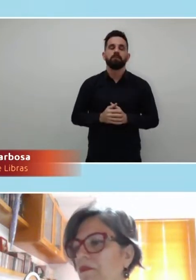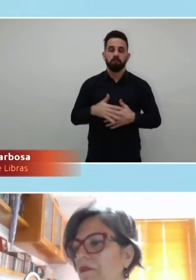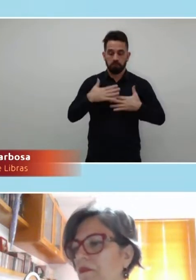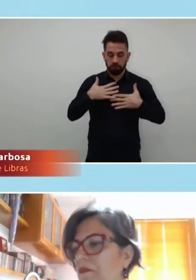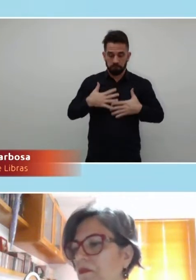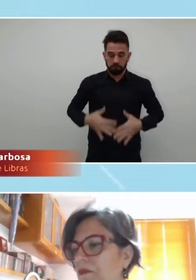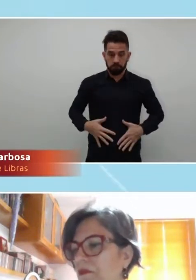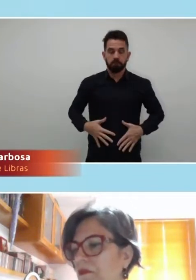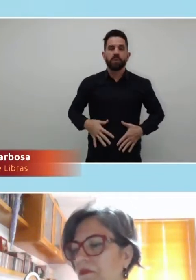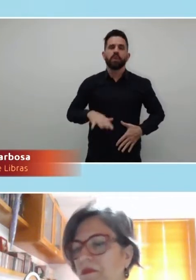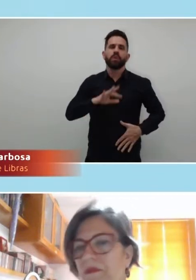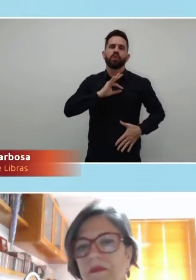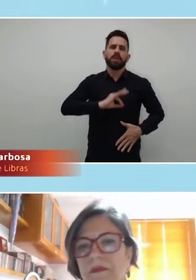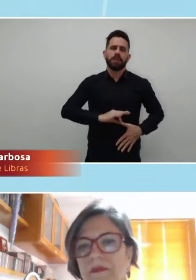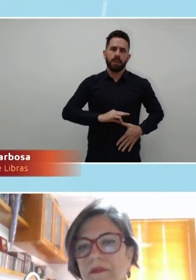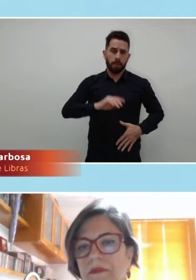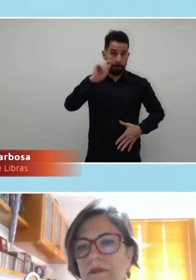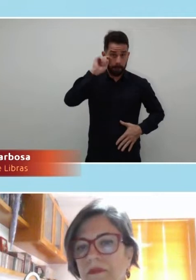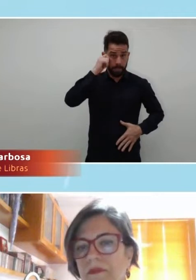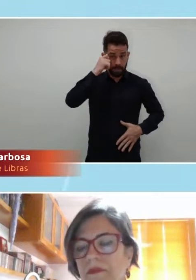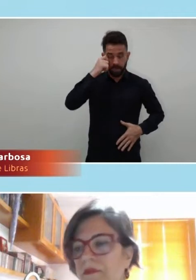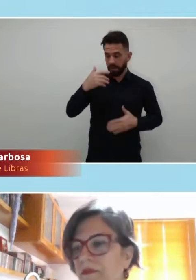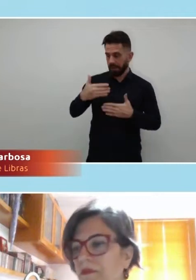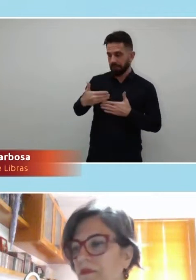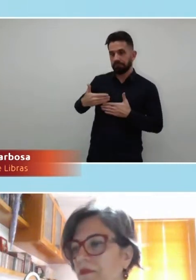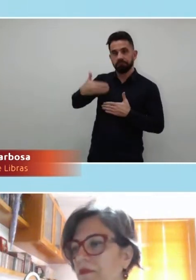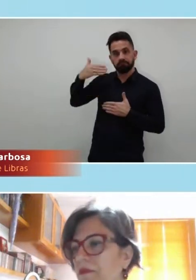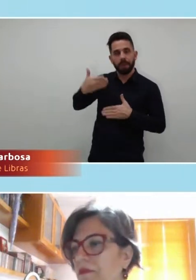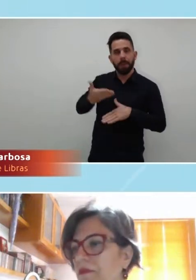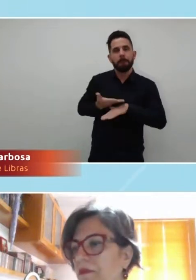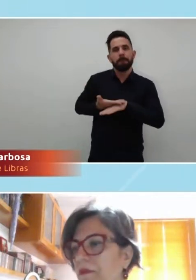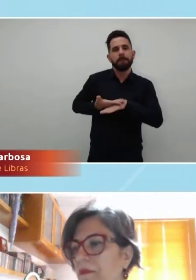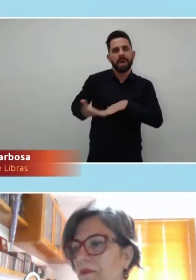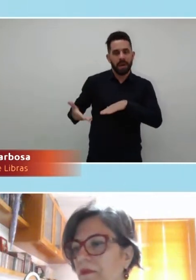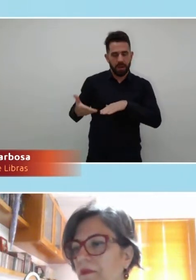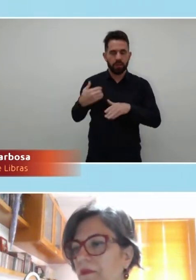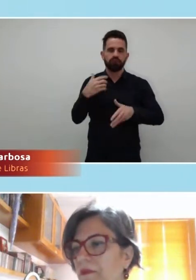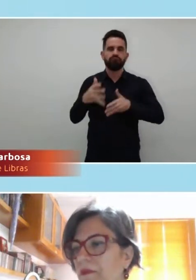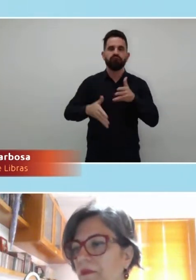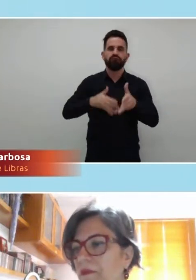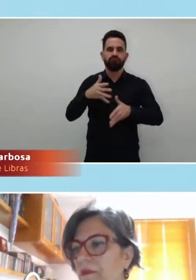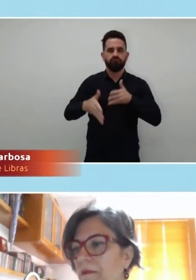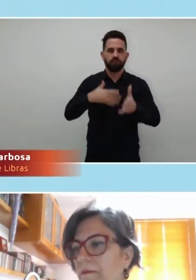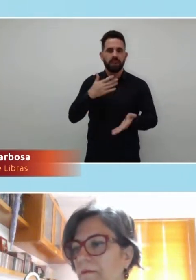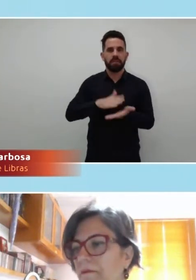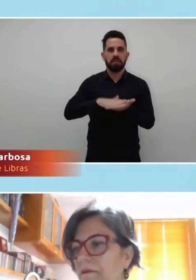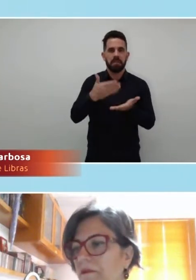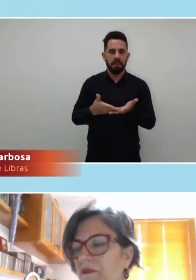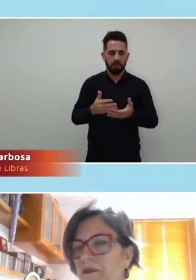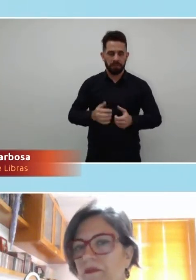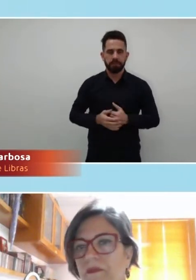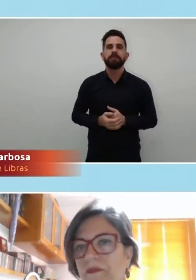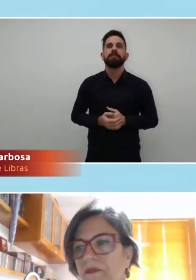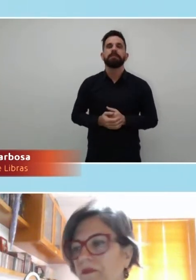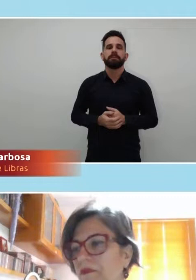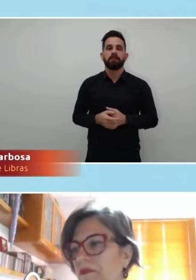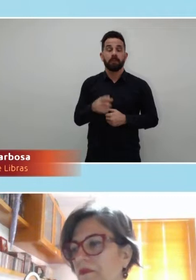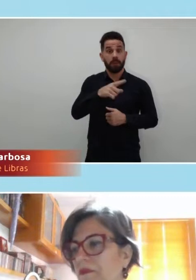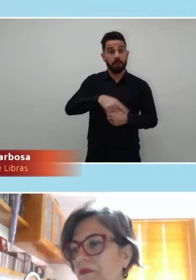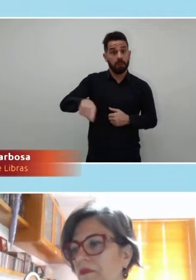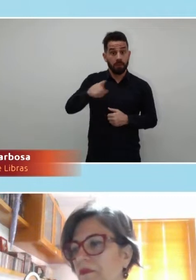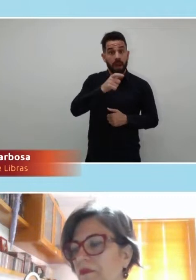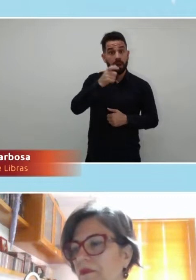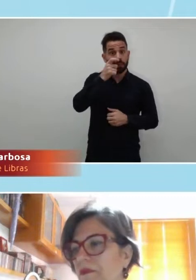camisa social preta e está de frente a um fundo branco, onde faz a interpretação para Libras. Você assiste ao Conexões na